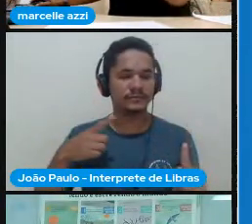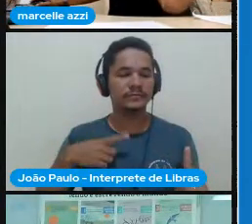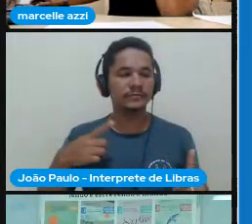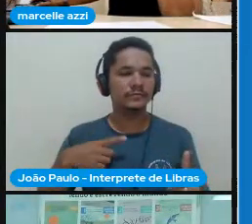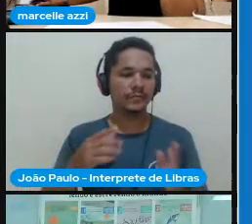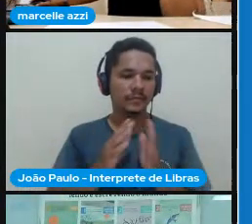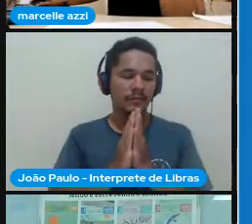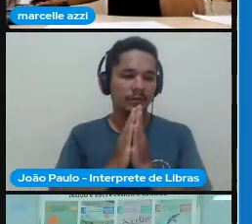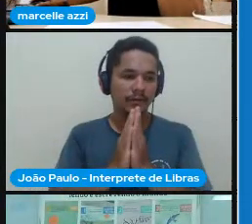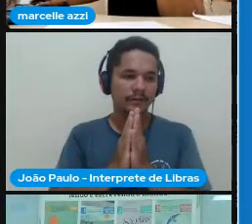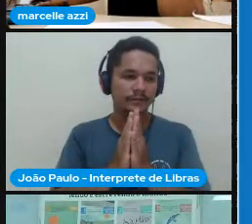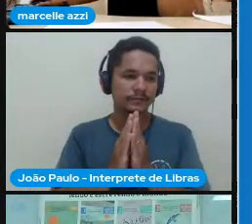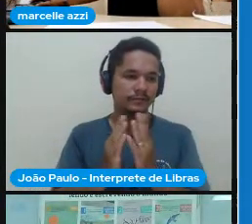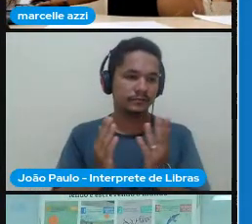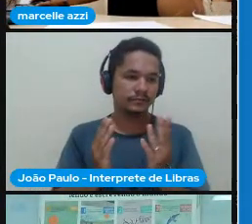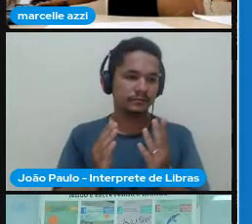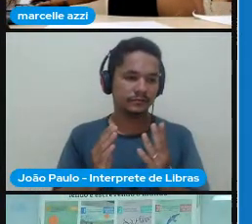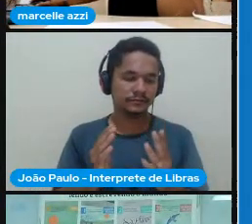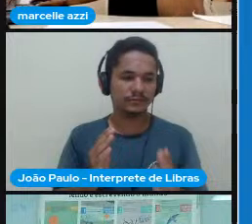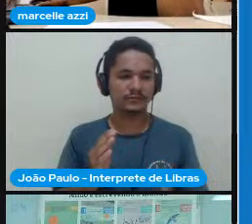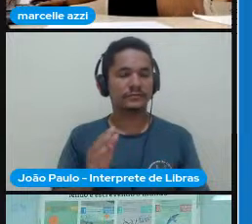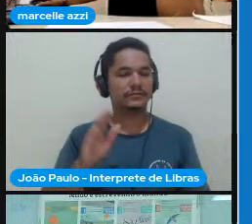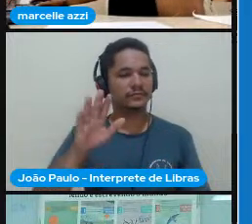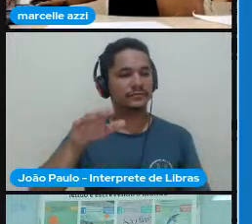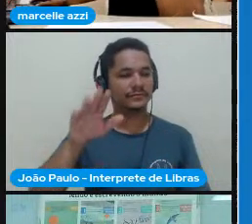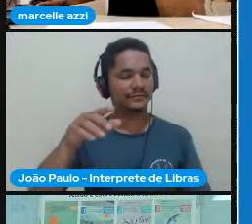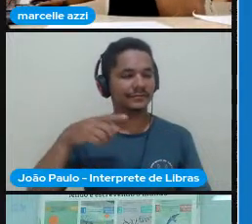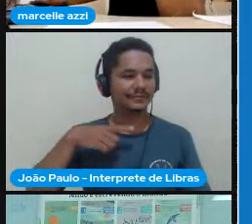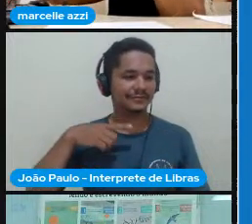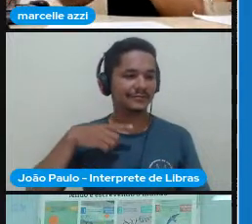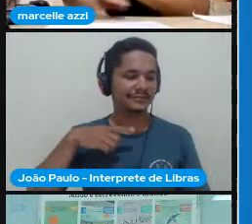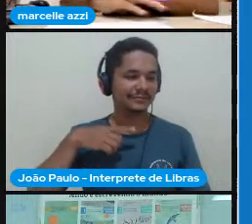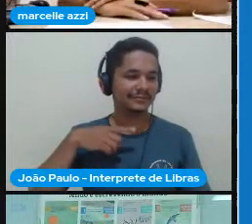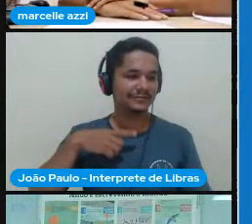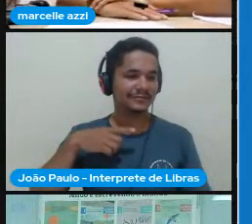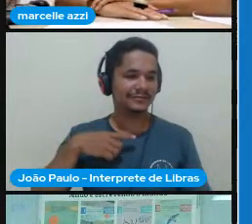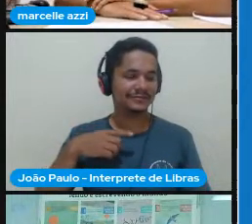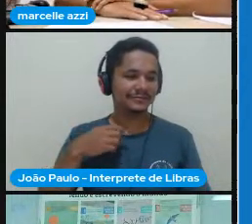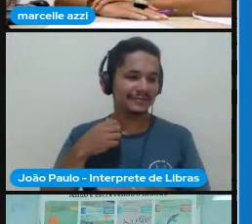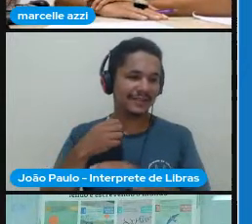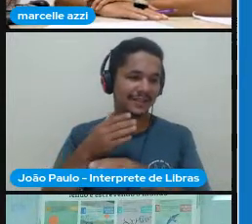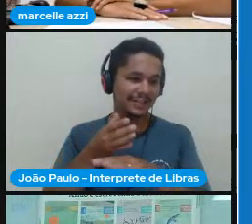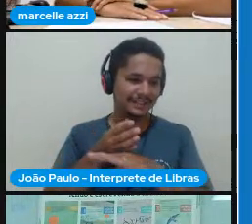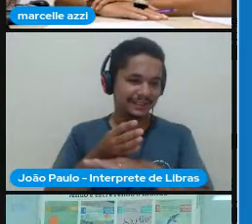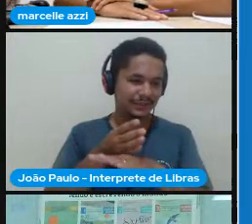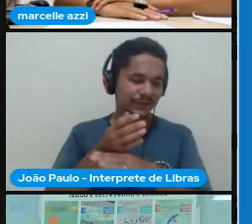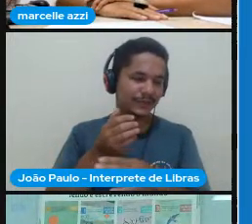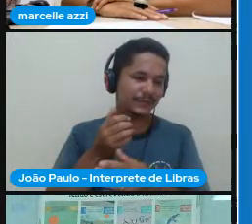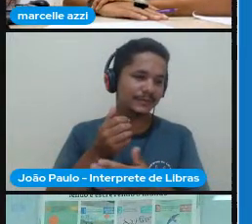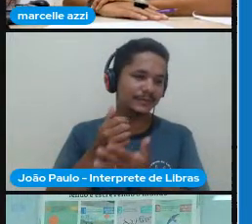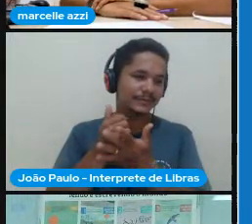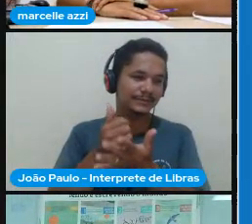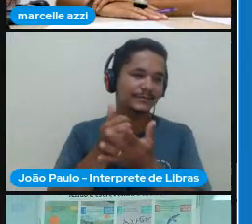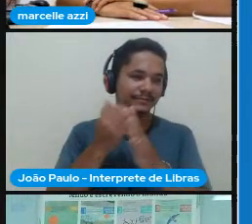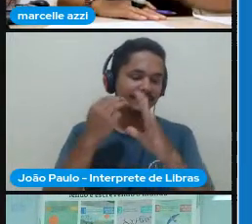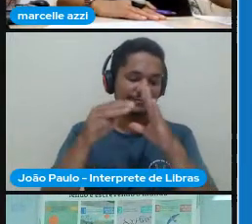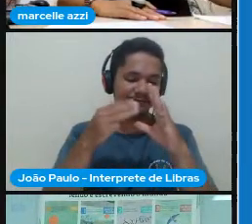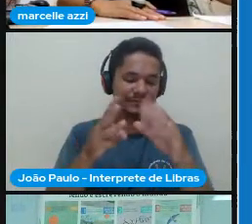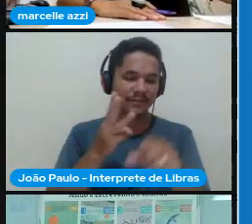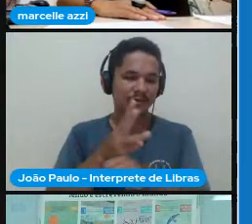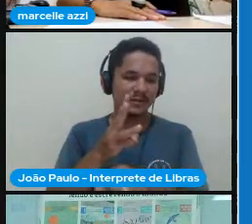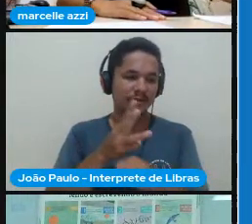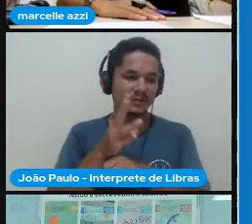pelo e-mail da EJA, Diego? Marcele, os nossos assessores pedagógicos da EJA estão caminhando para a gente via WhatsApp. Eles já